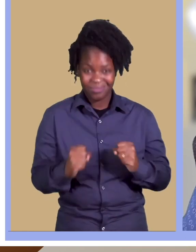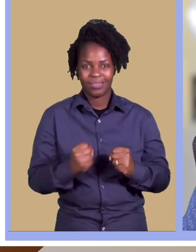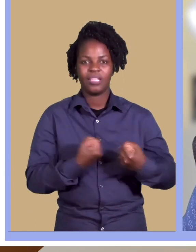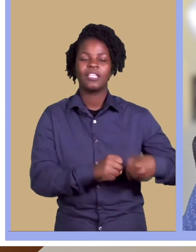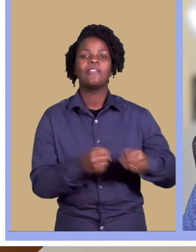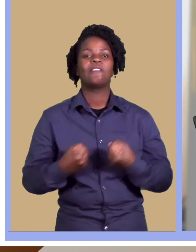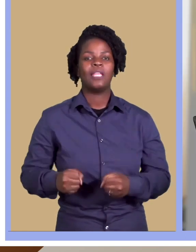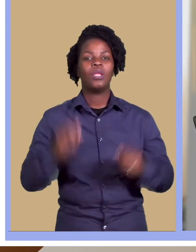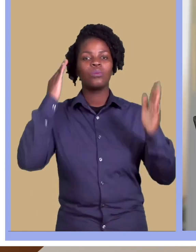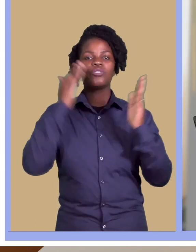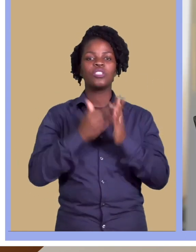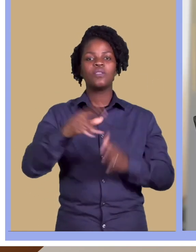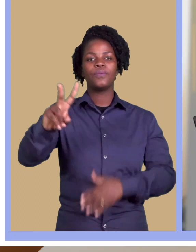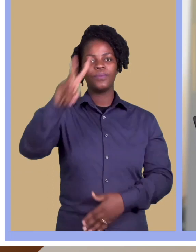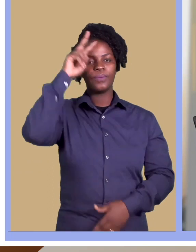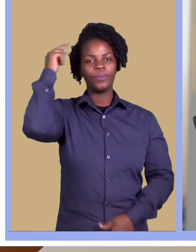essa mitigação